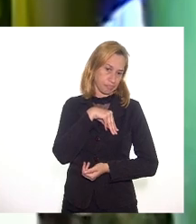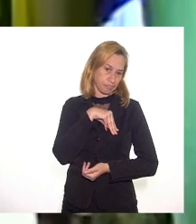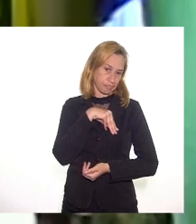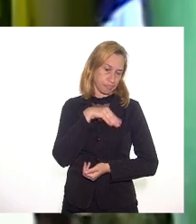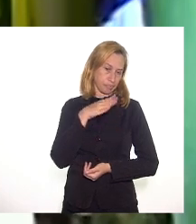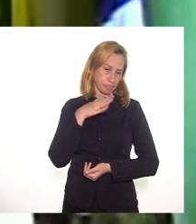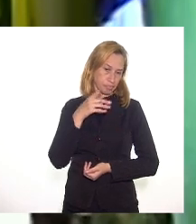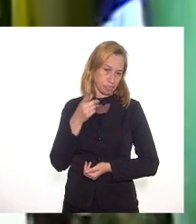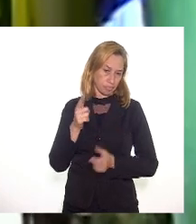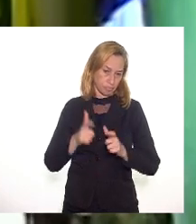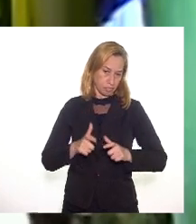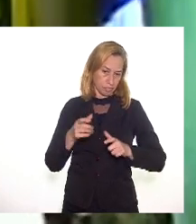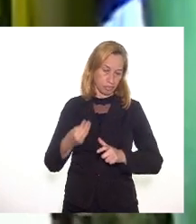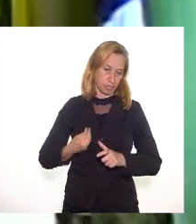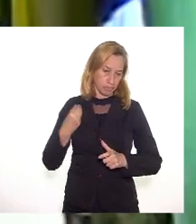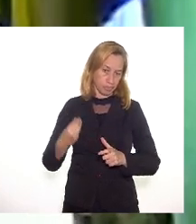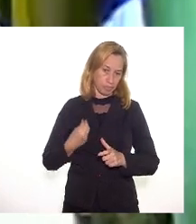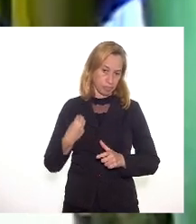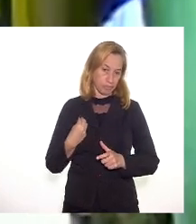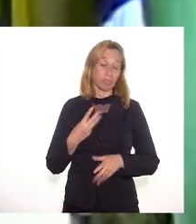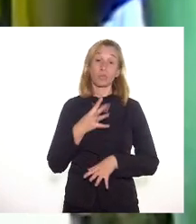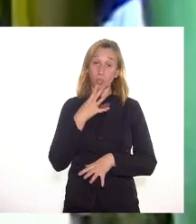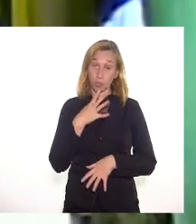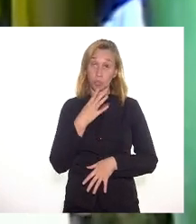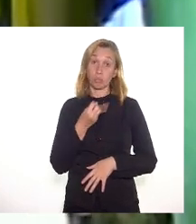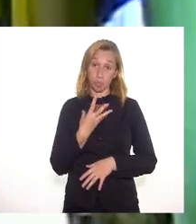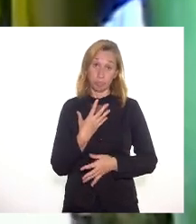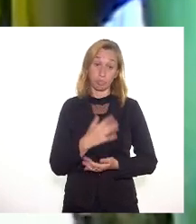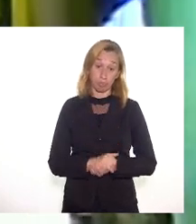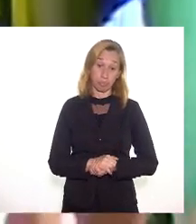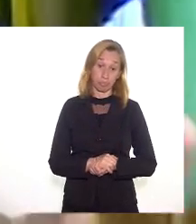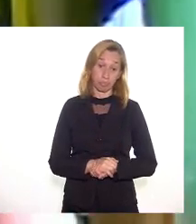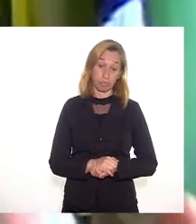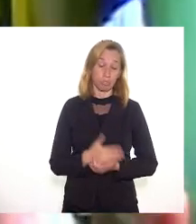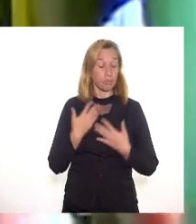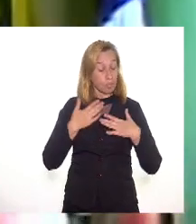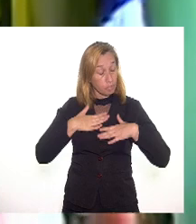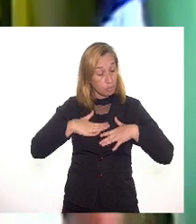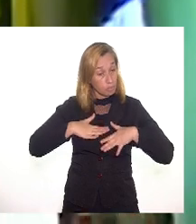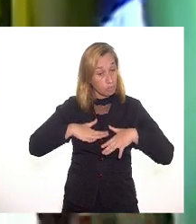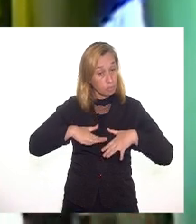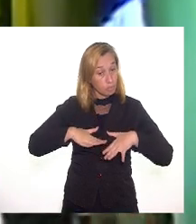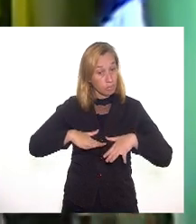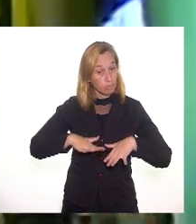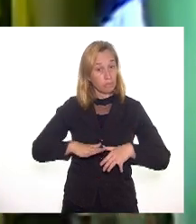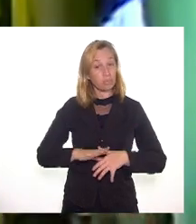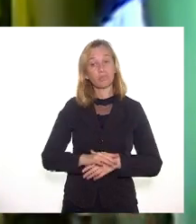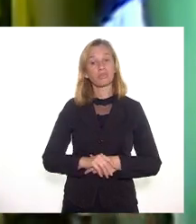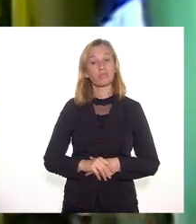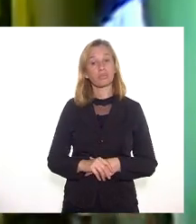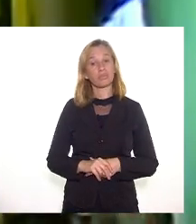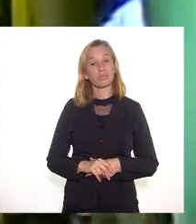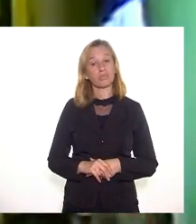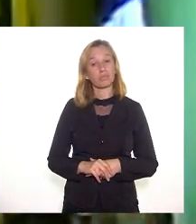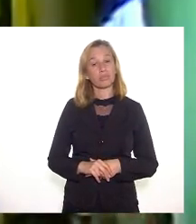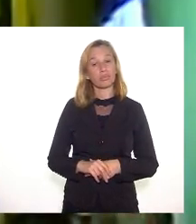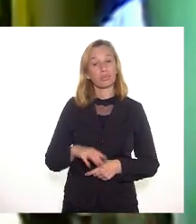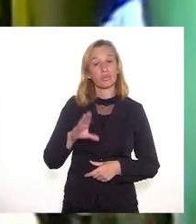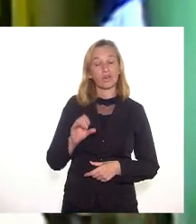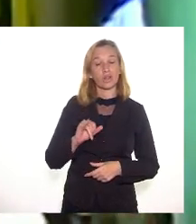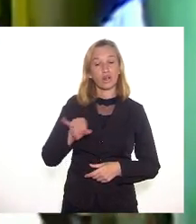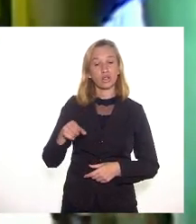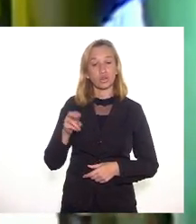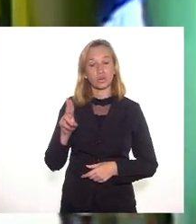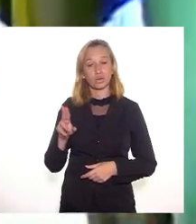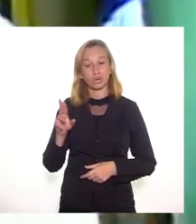região, graças a Deus, conheço bem, é um pouco tranquila. aí você tem Cajueiro,